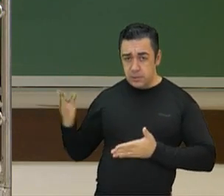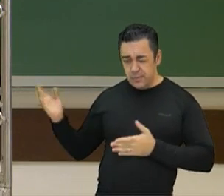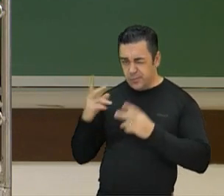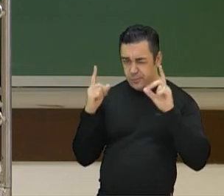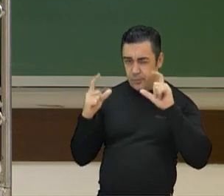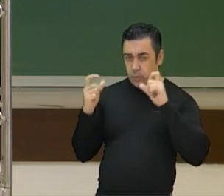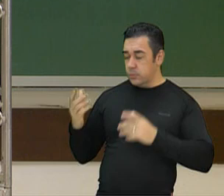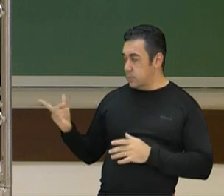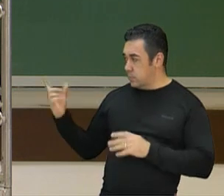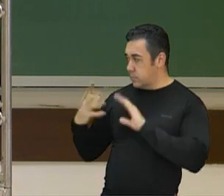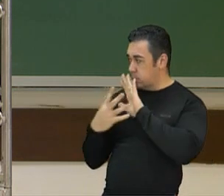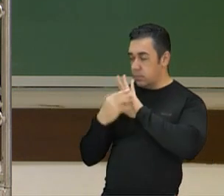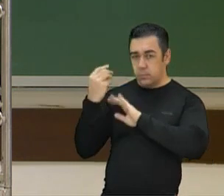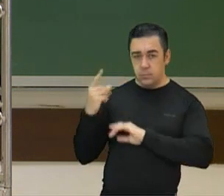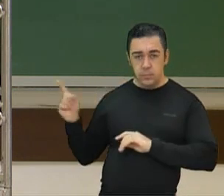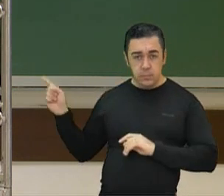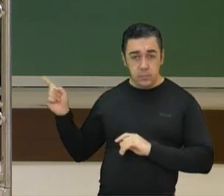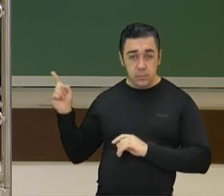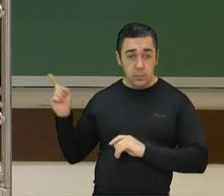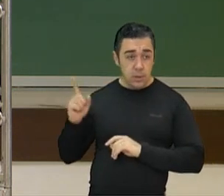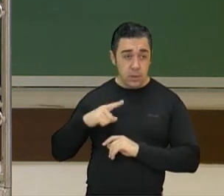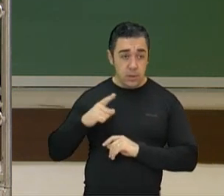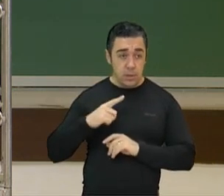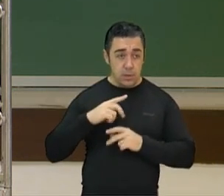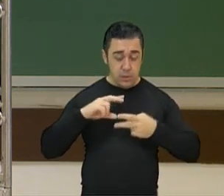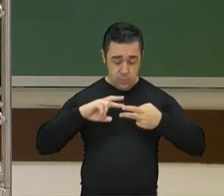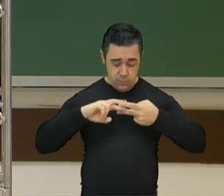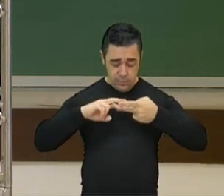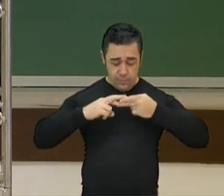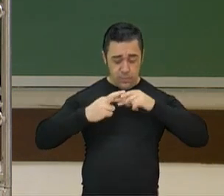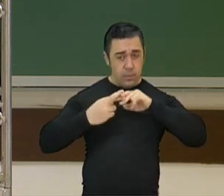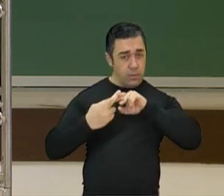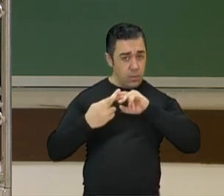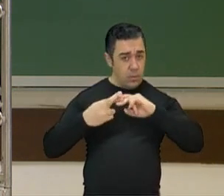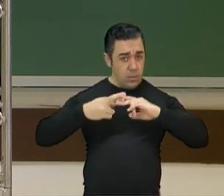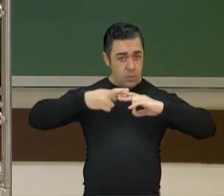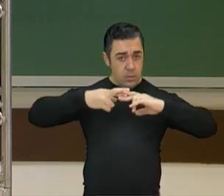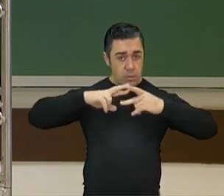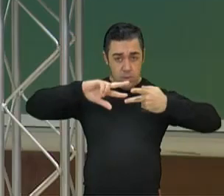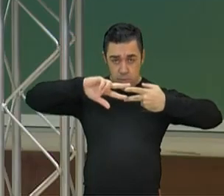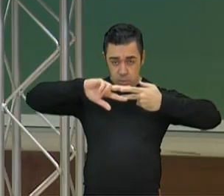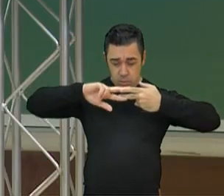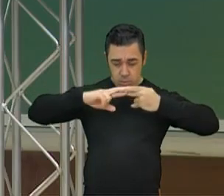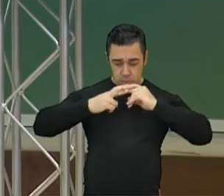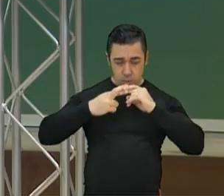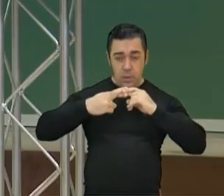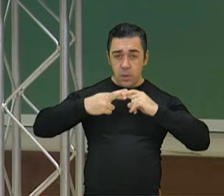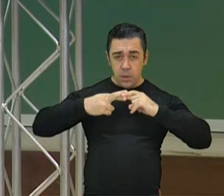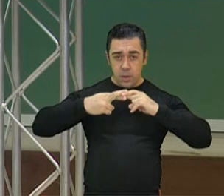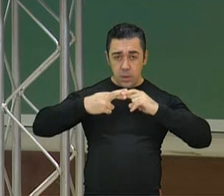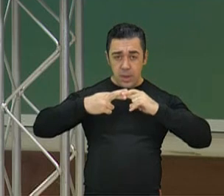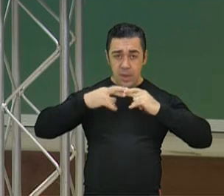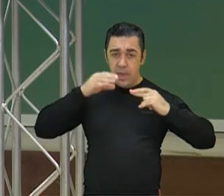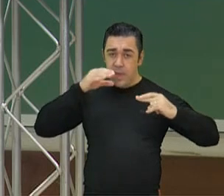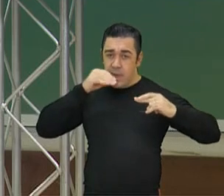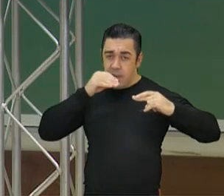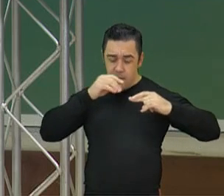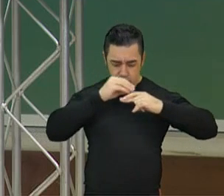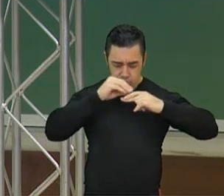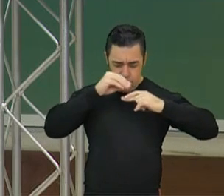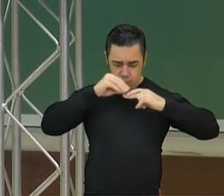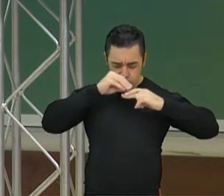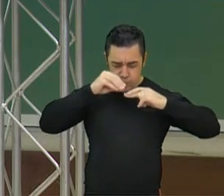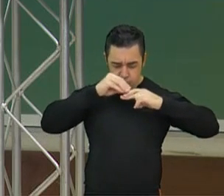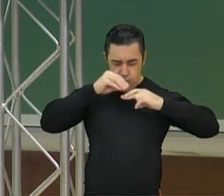um condutor. Esse condutor, né, ele tem um material plástico